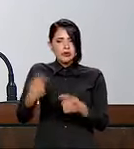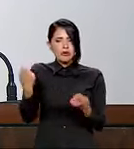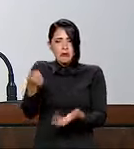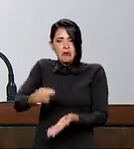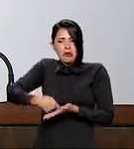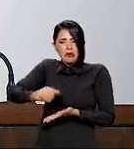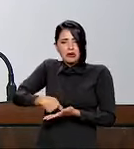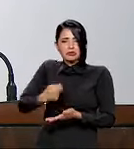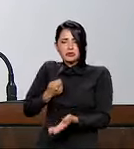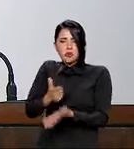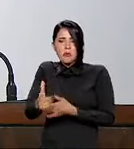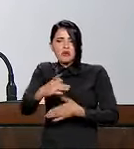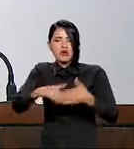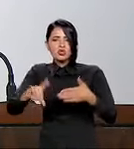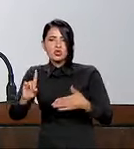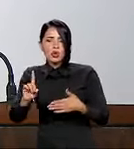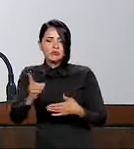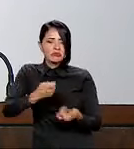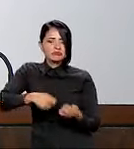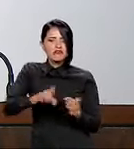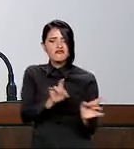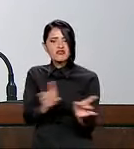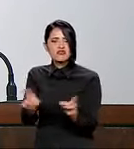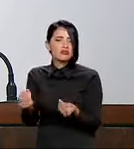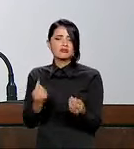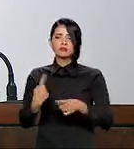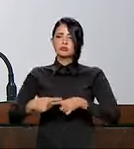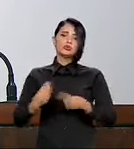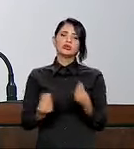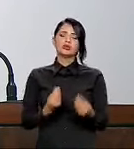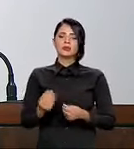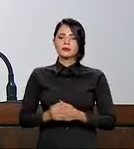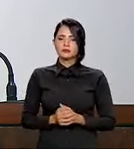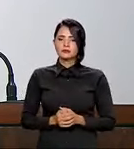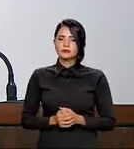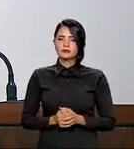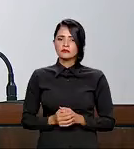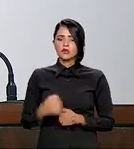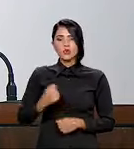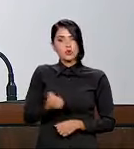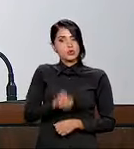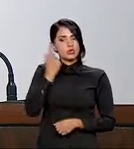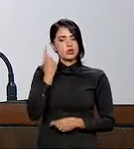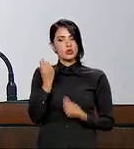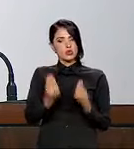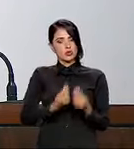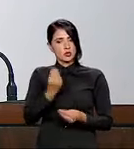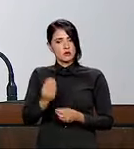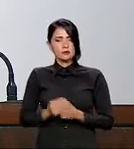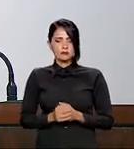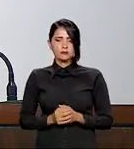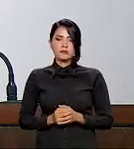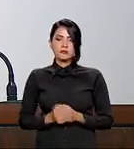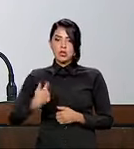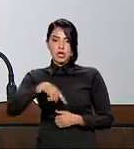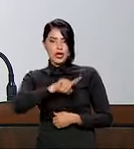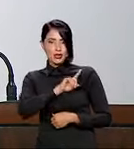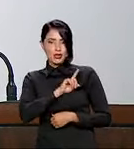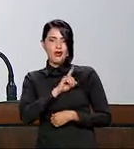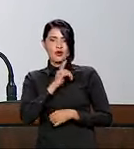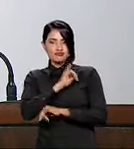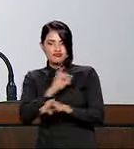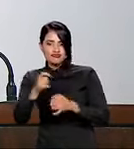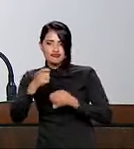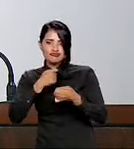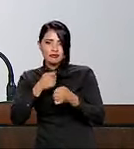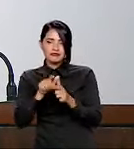dólar para fazer o nosso comércio? O que eu acho estranho é que a nossa imprensa